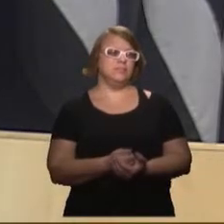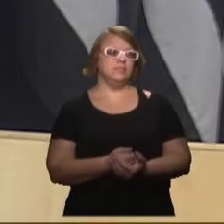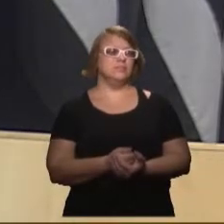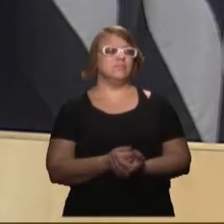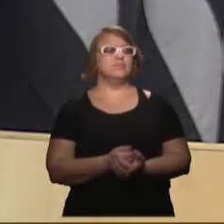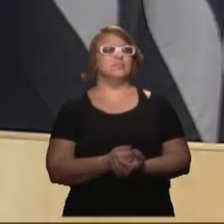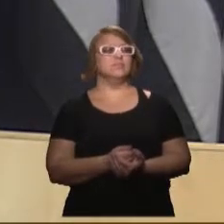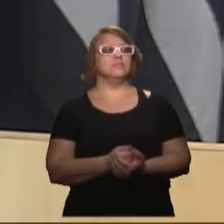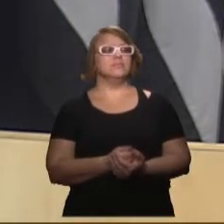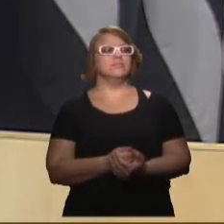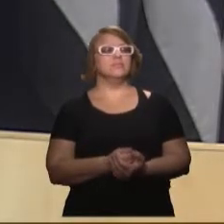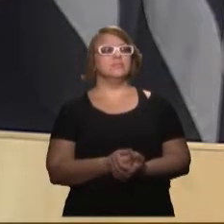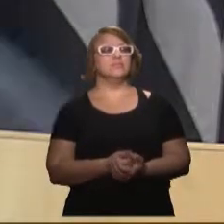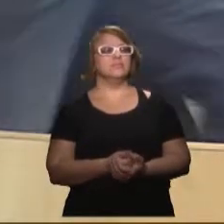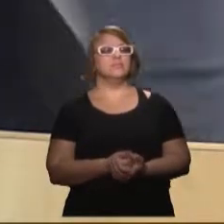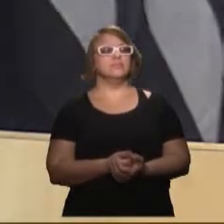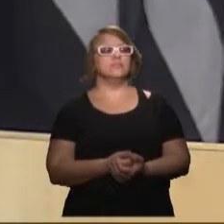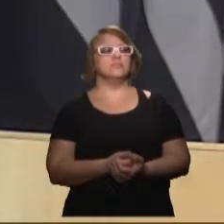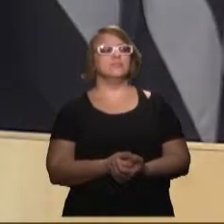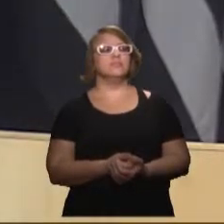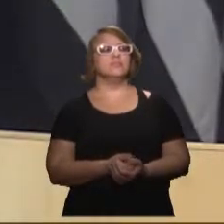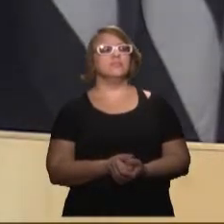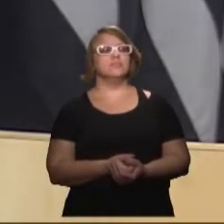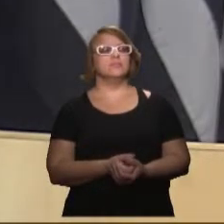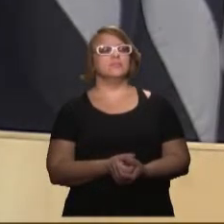prestado por pessoas de todo o Brasil.